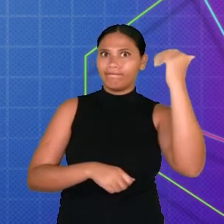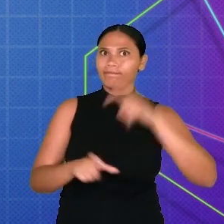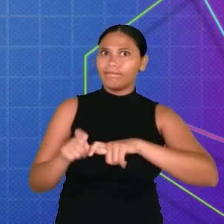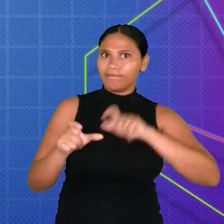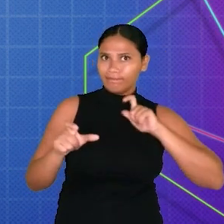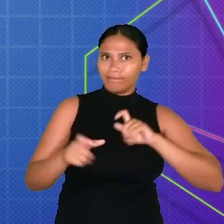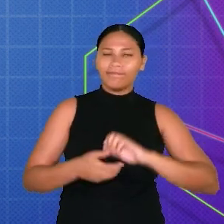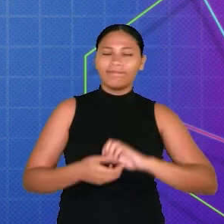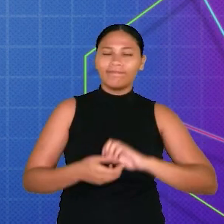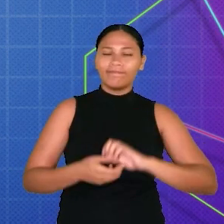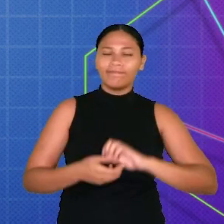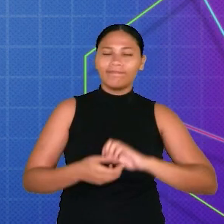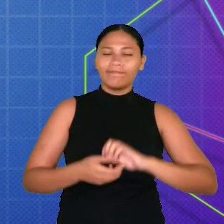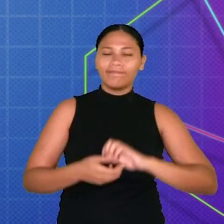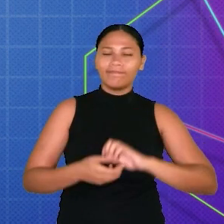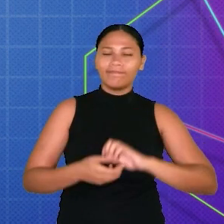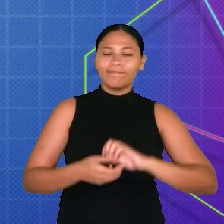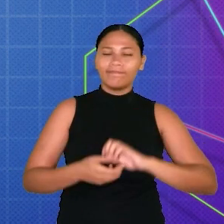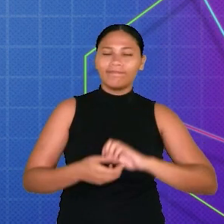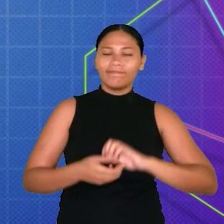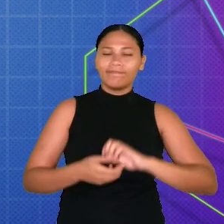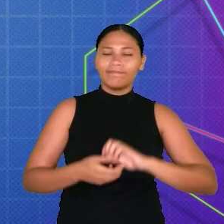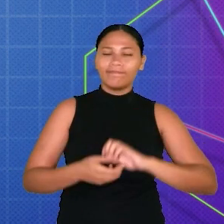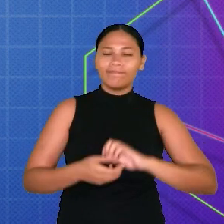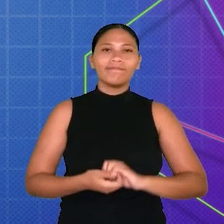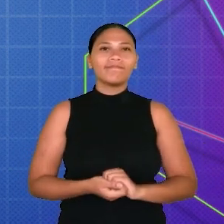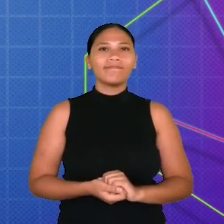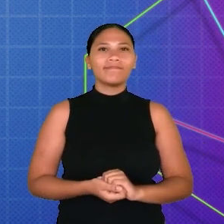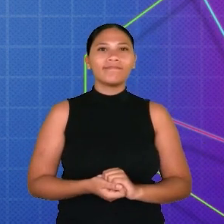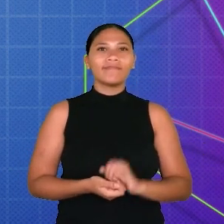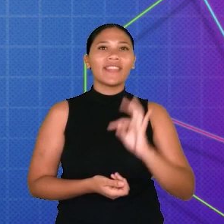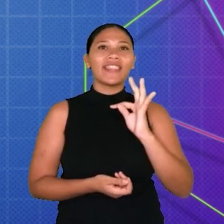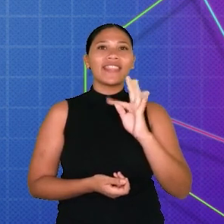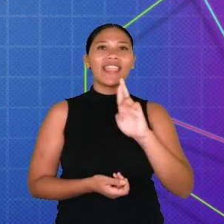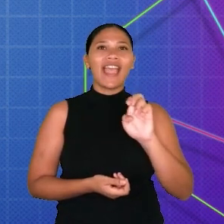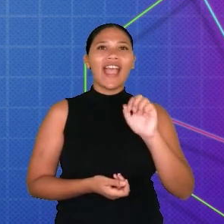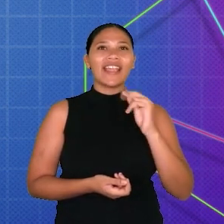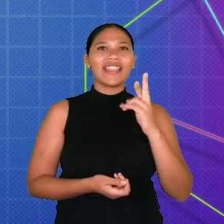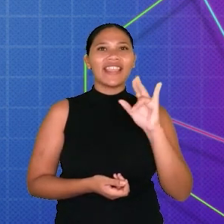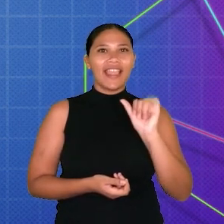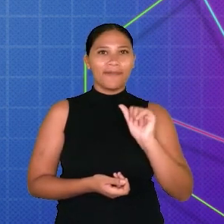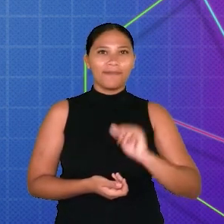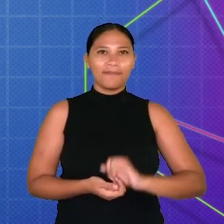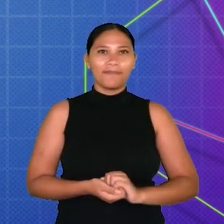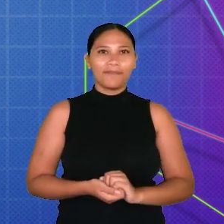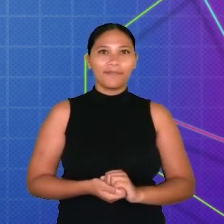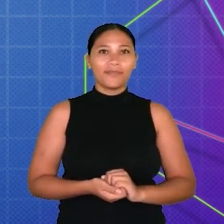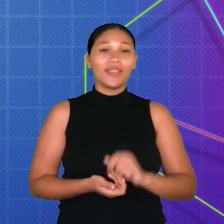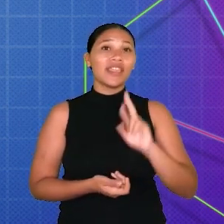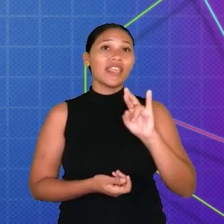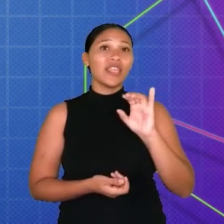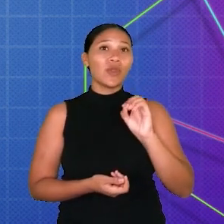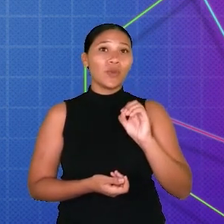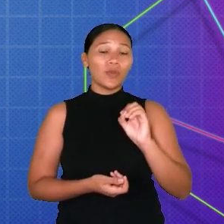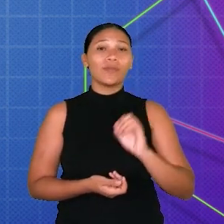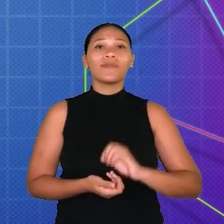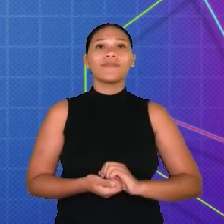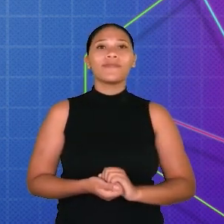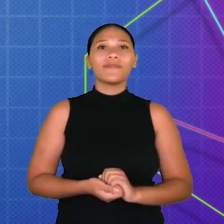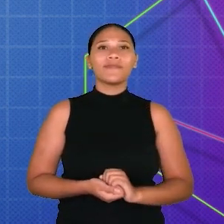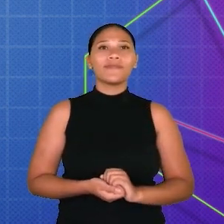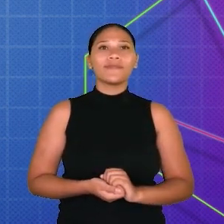games independentes. Efeito sonoro referente ao que o professor está citando. Terraria, 45 milhões de vendas. Human Fall